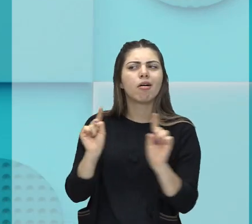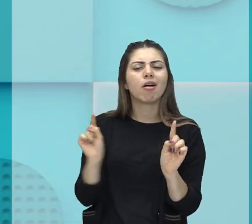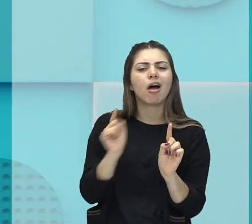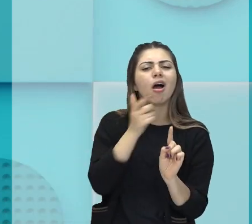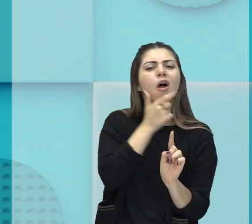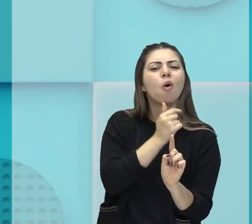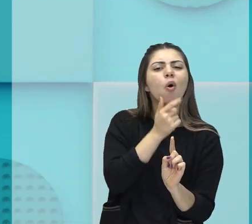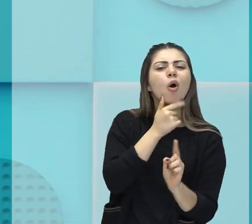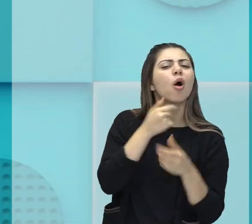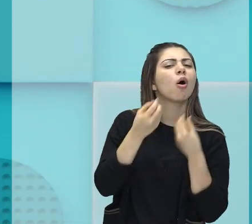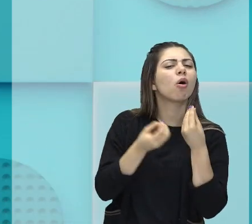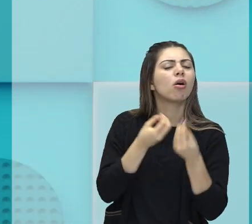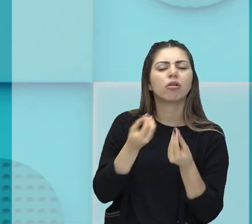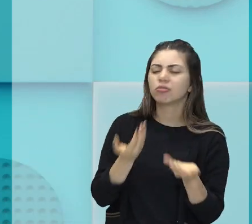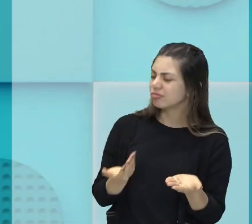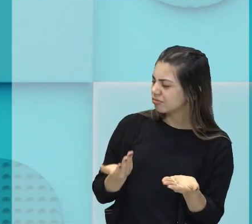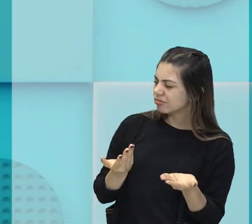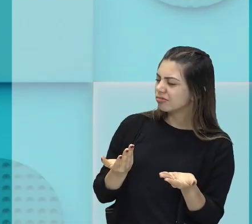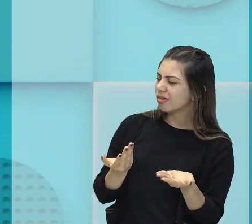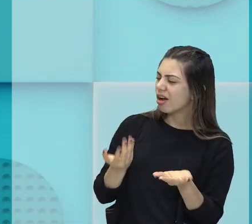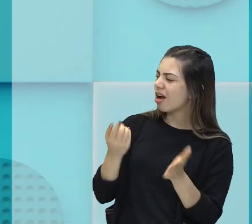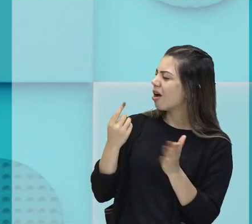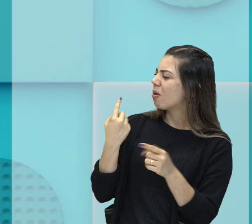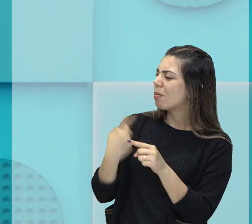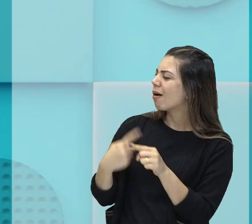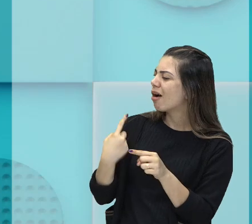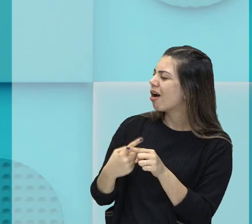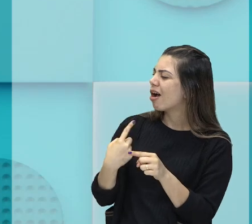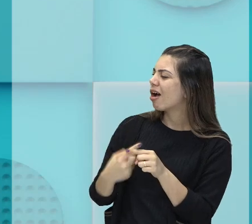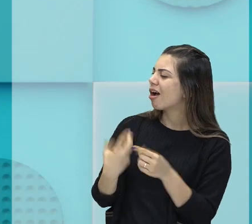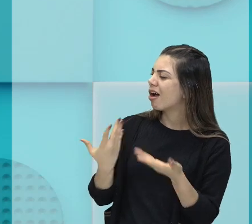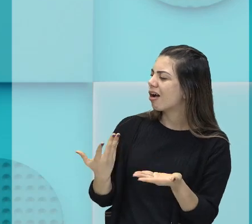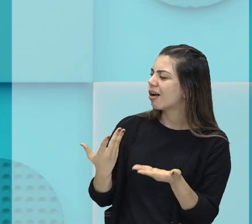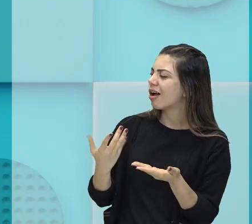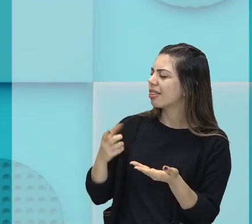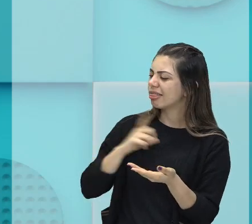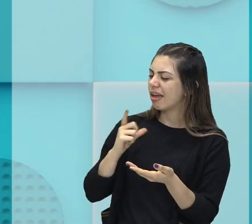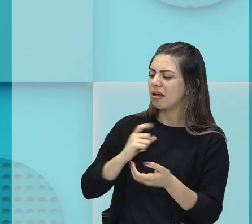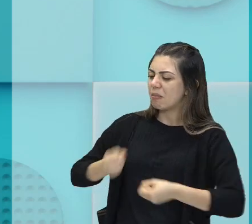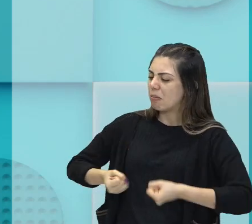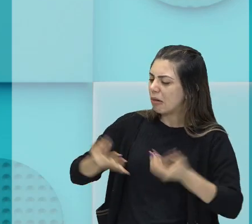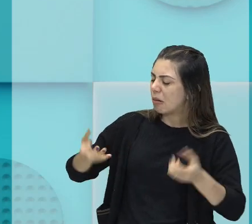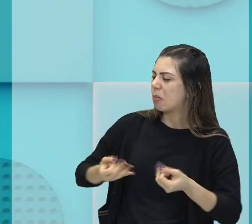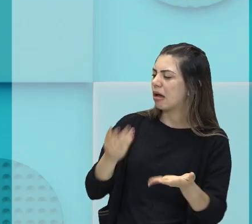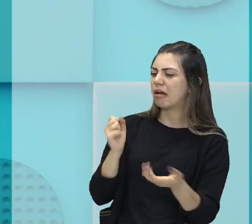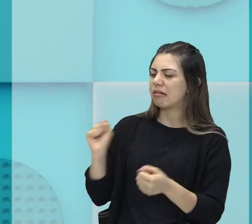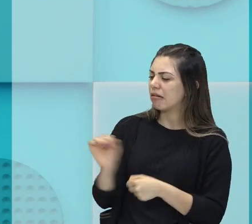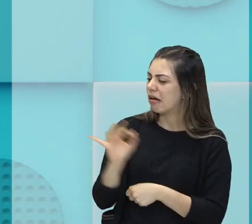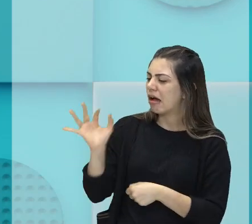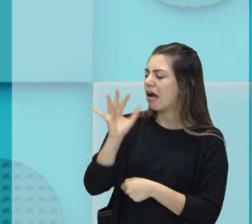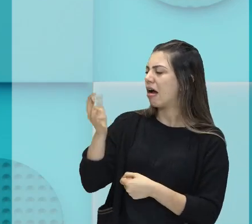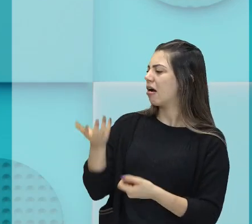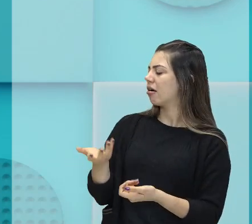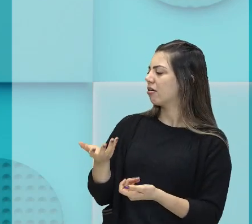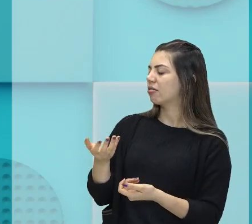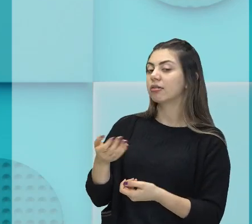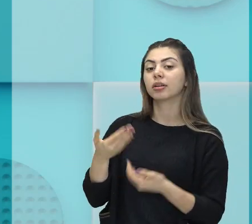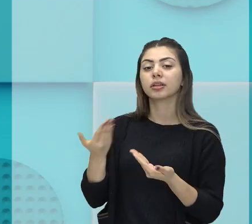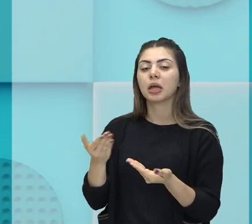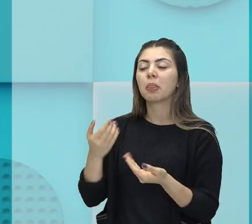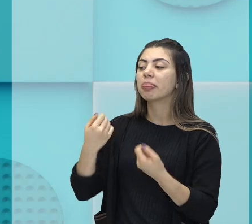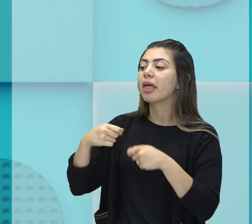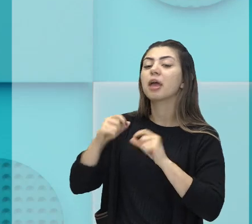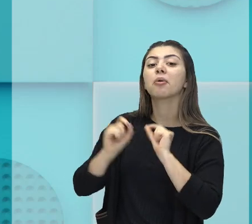homem começa a questionar os gastos excessivos com a alimentação da galinha, sugerindo que ela deveria